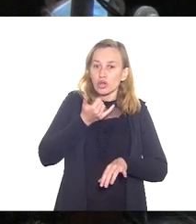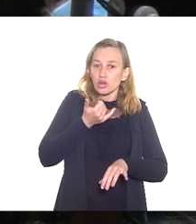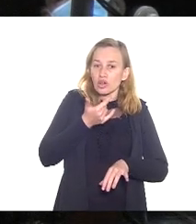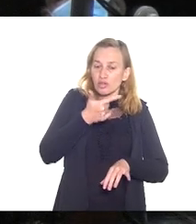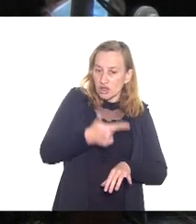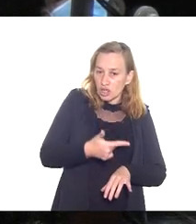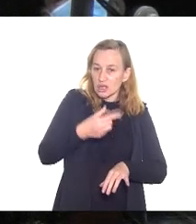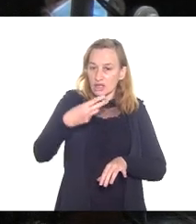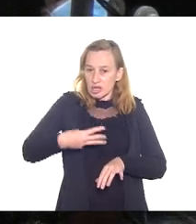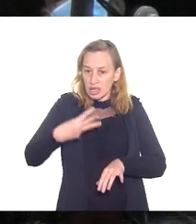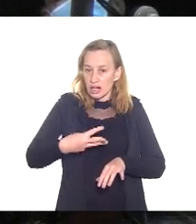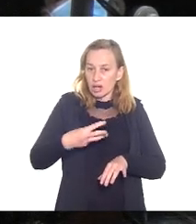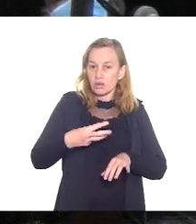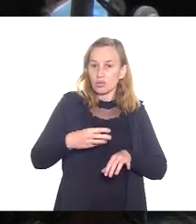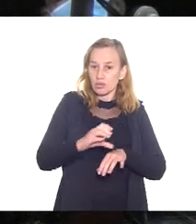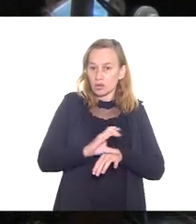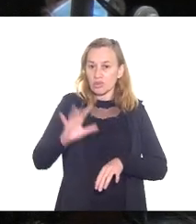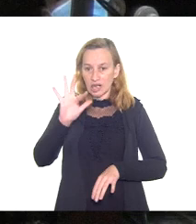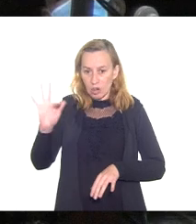23º da Constituição Federal.